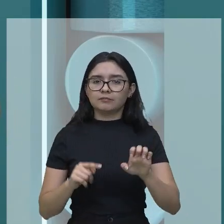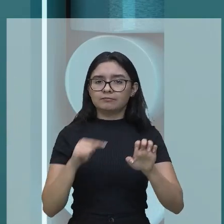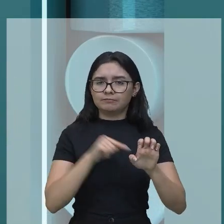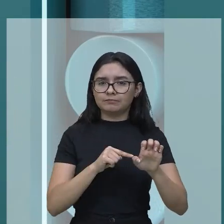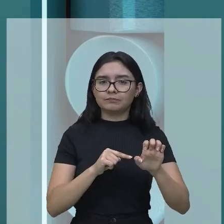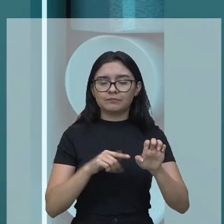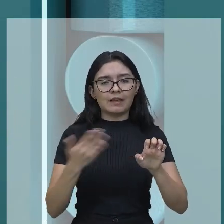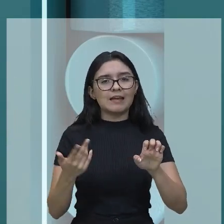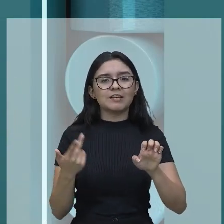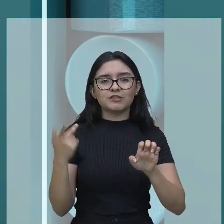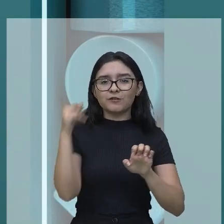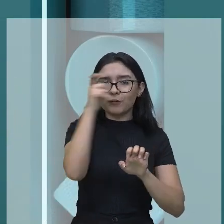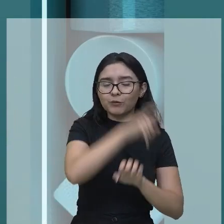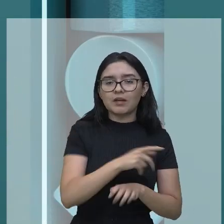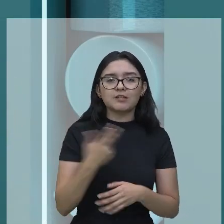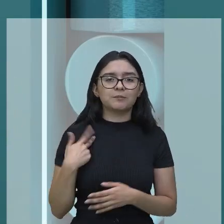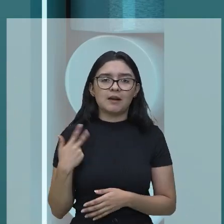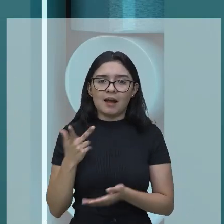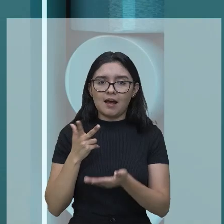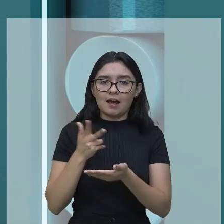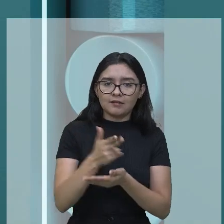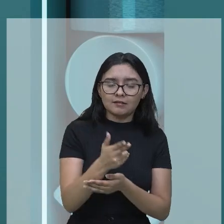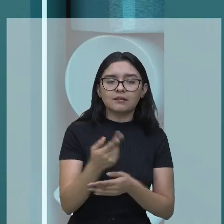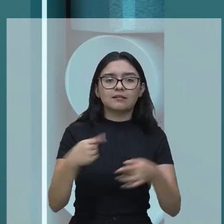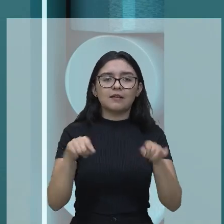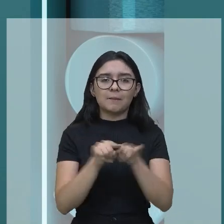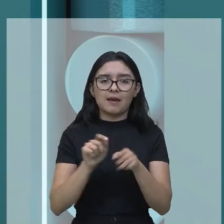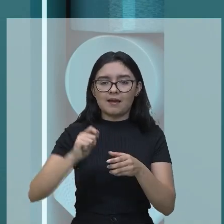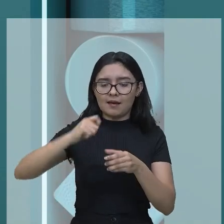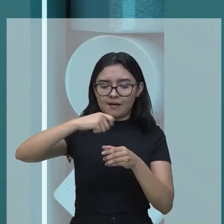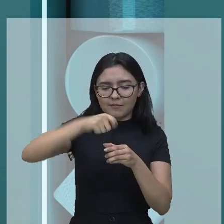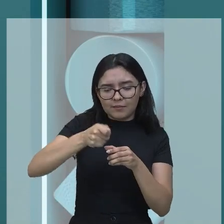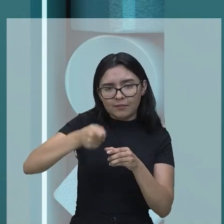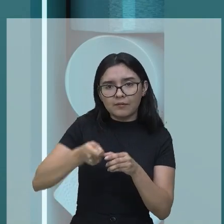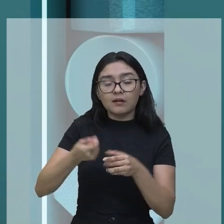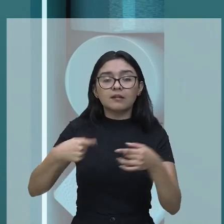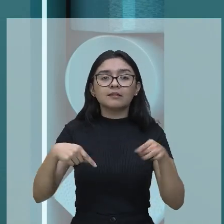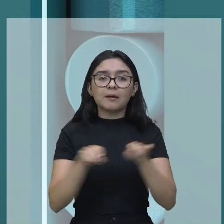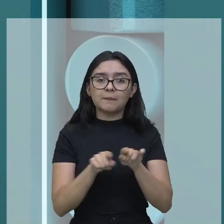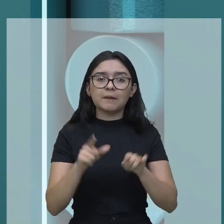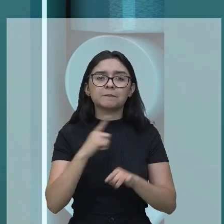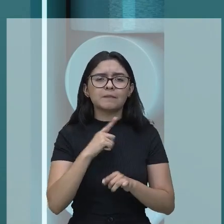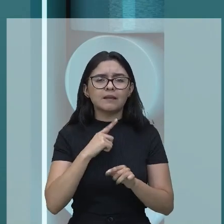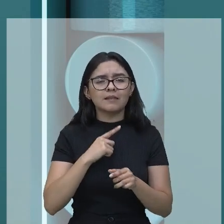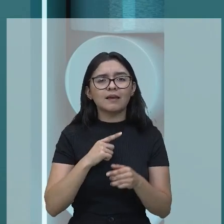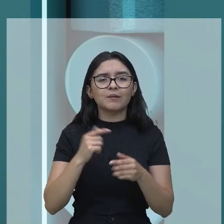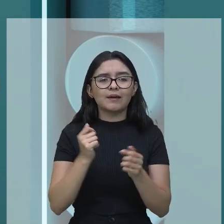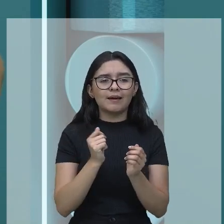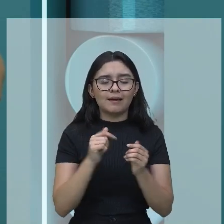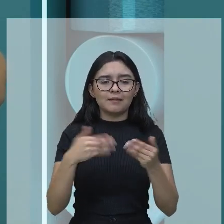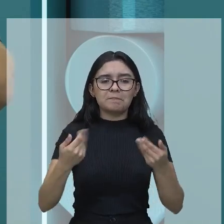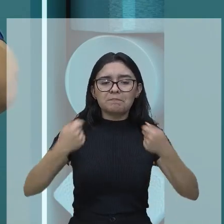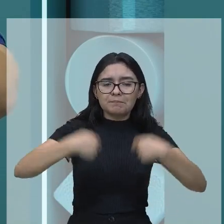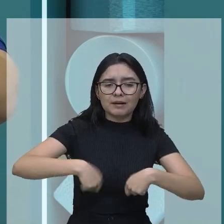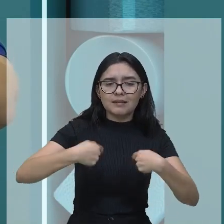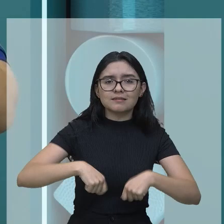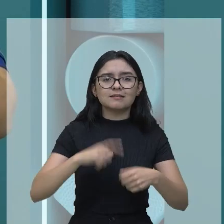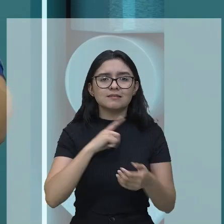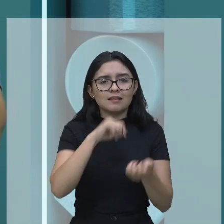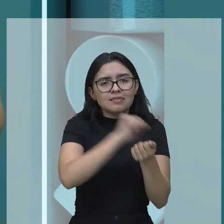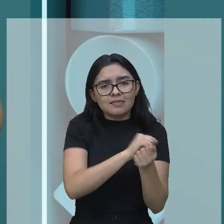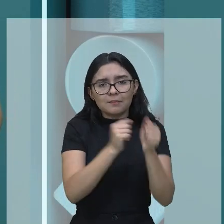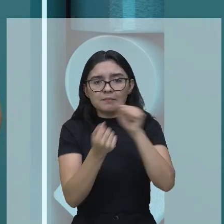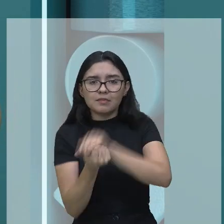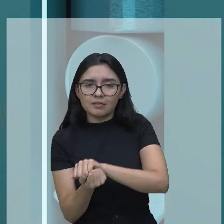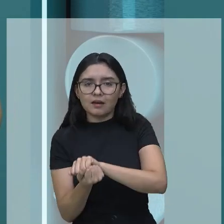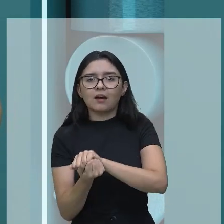da tesoura, do abridor de latas, não é mesmo? Existe aí esse processo de você estar ali o tempo todo buscando